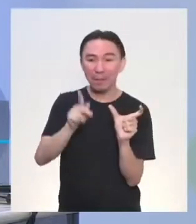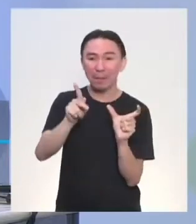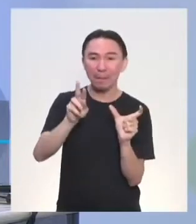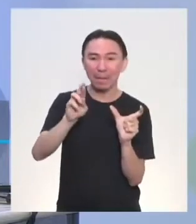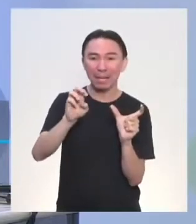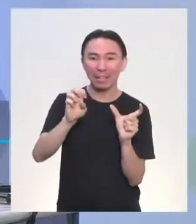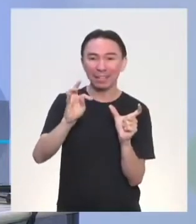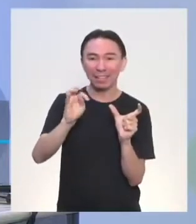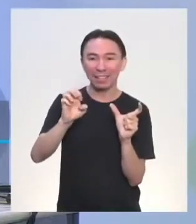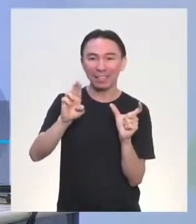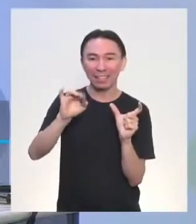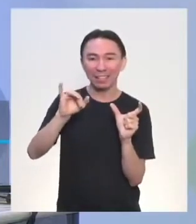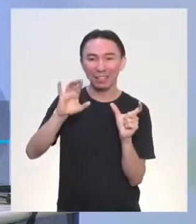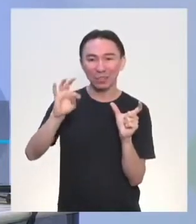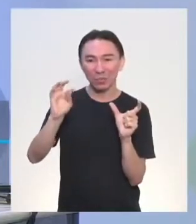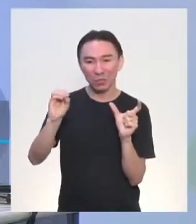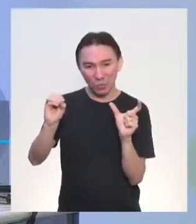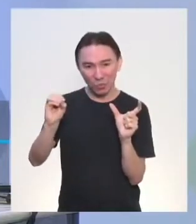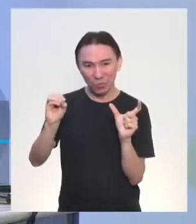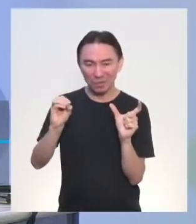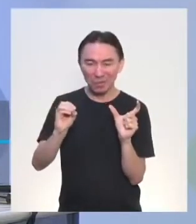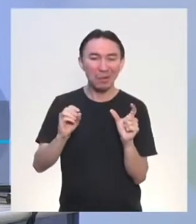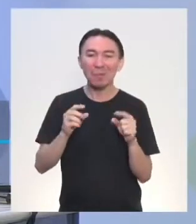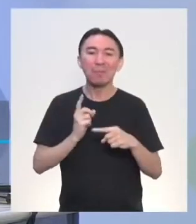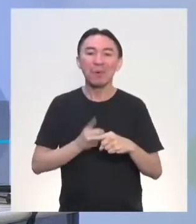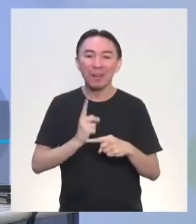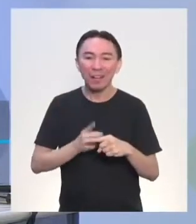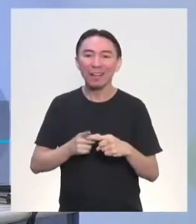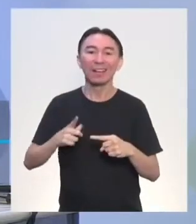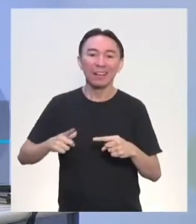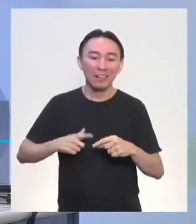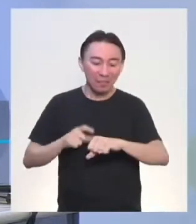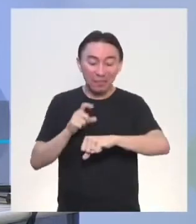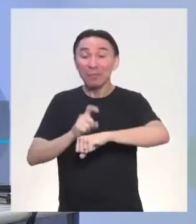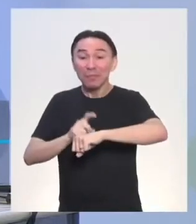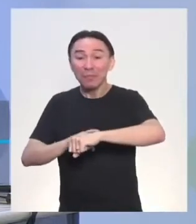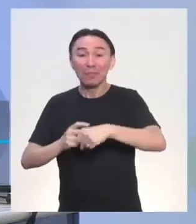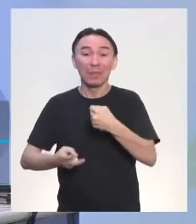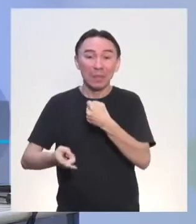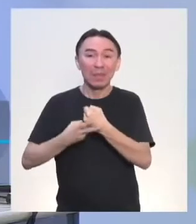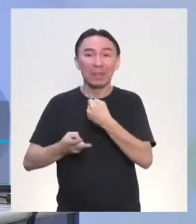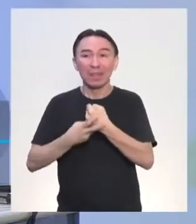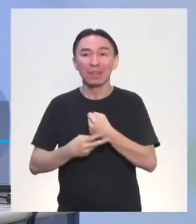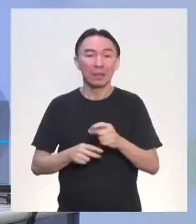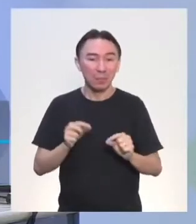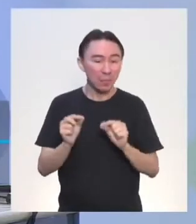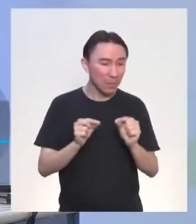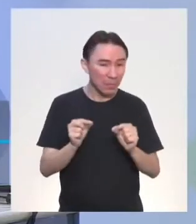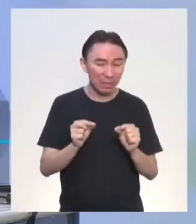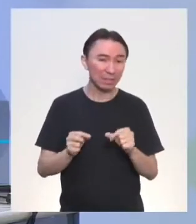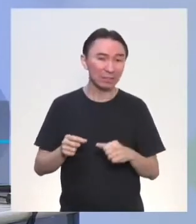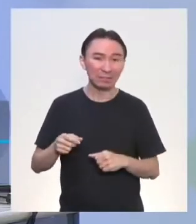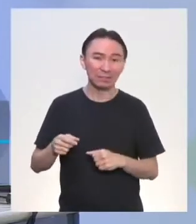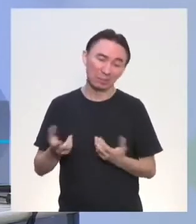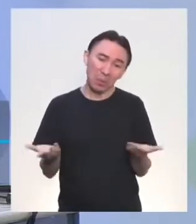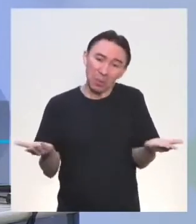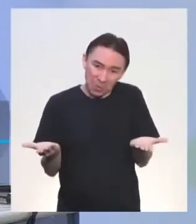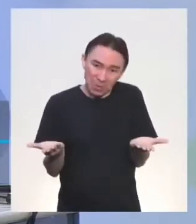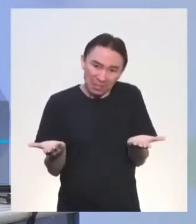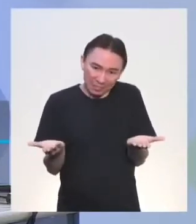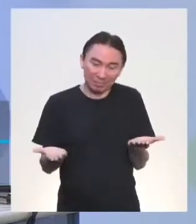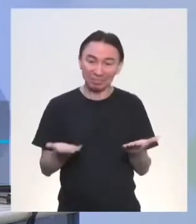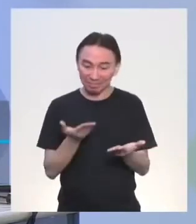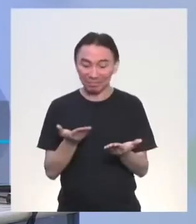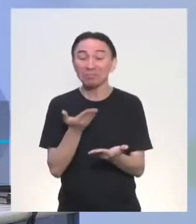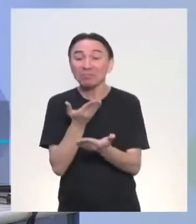para ficar reforçando, né, os tempos verbais aí, que hoje é um pouquinho de tempo verbal a nossa aula.